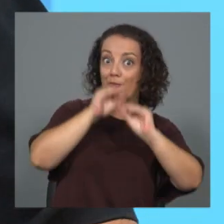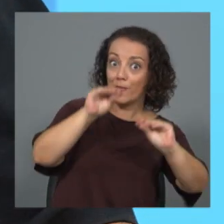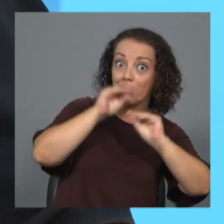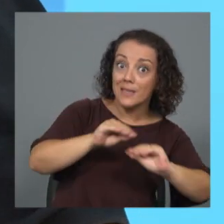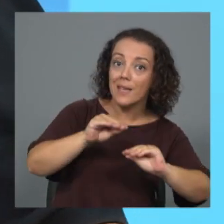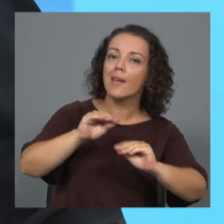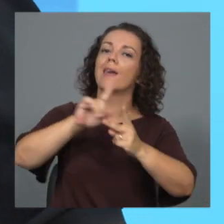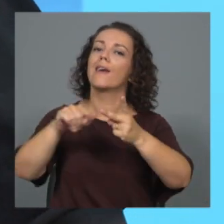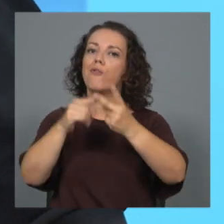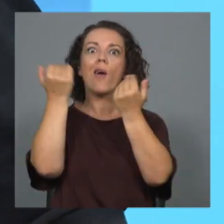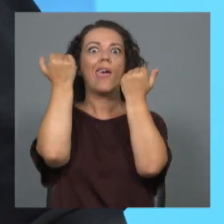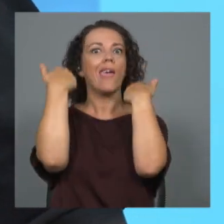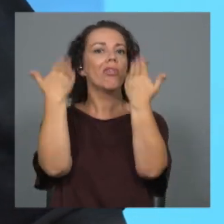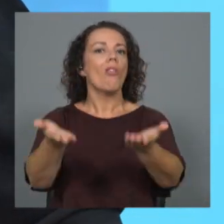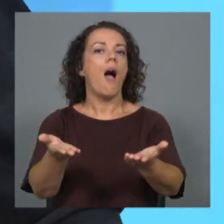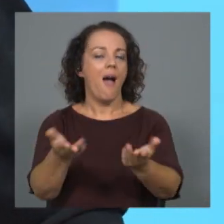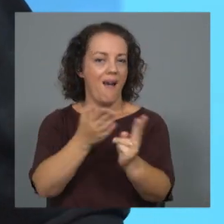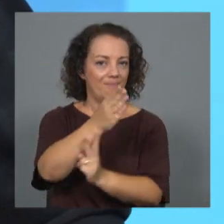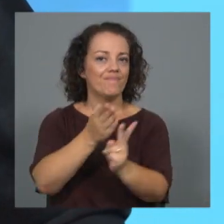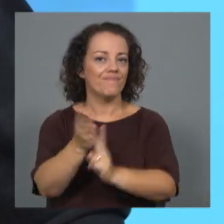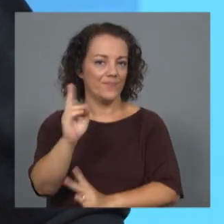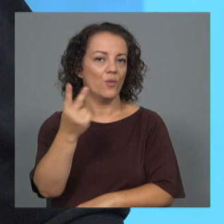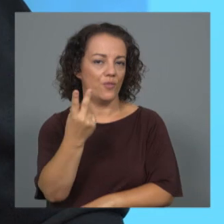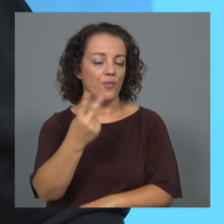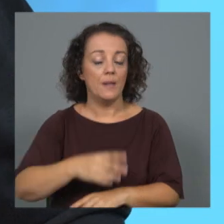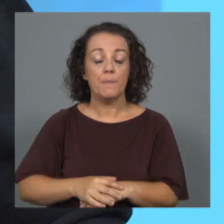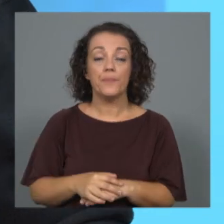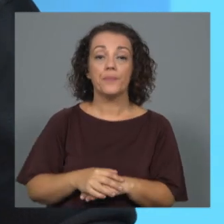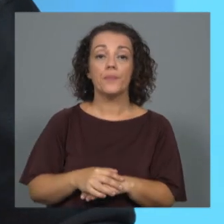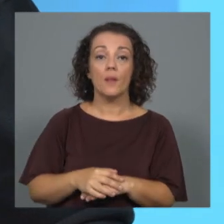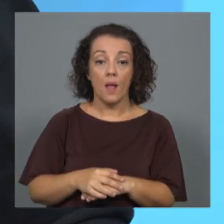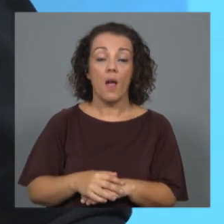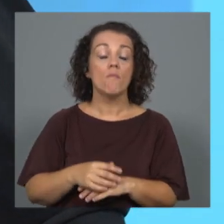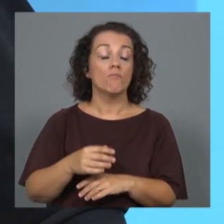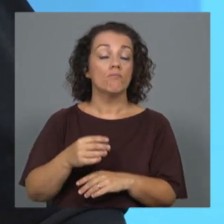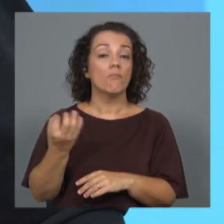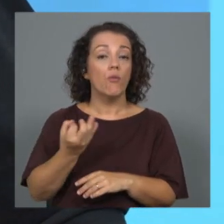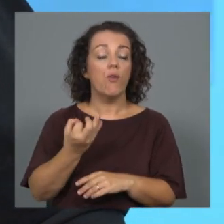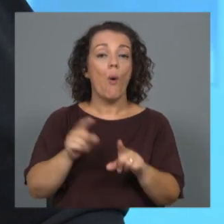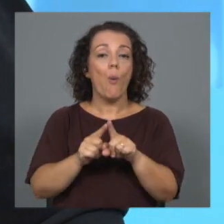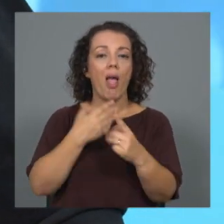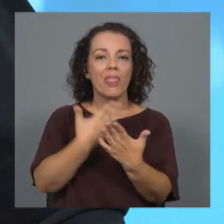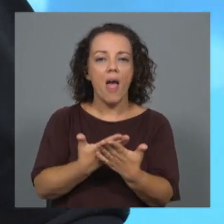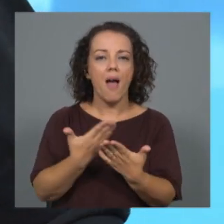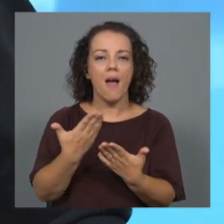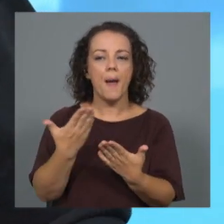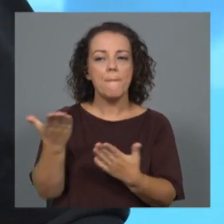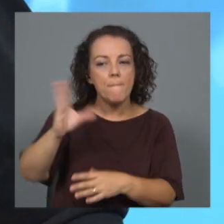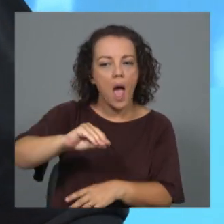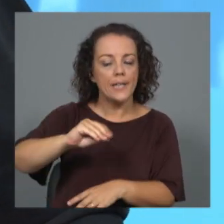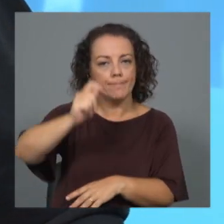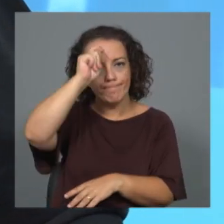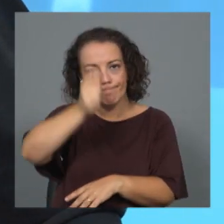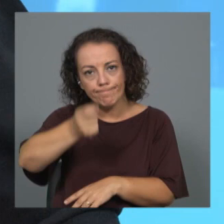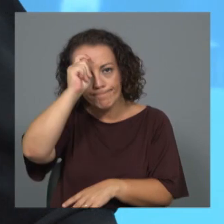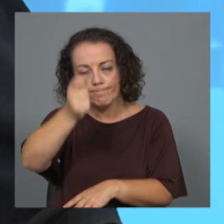informativo. E realmente, para haver até mais respeito e alguma possibilidade de convivência e diálogo entre